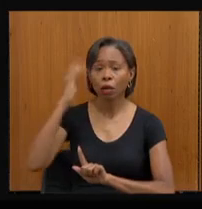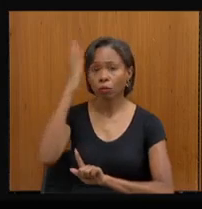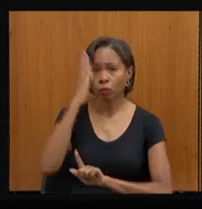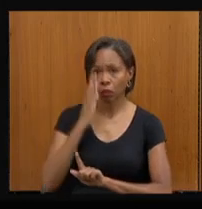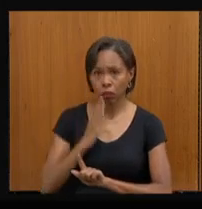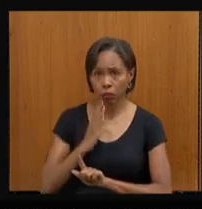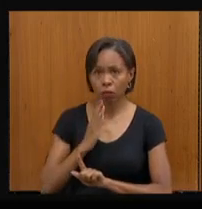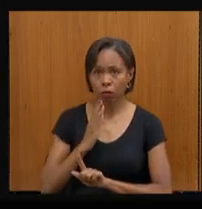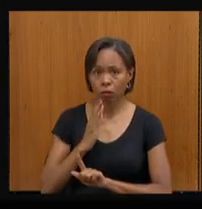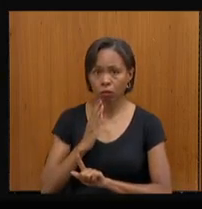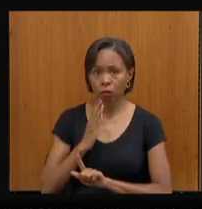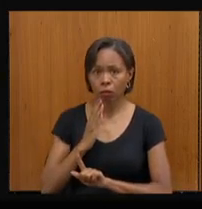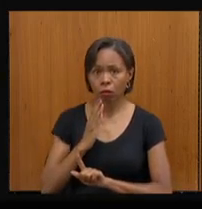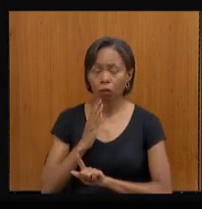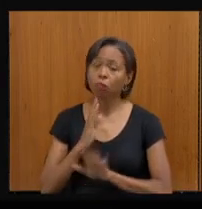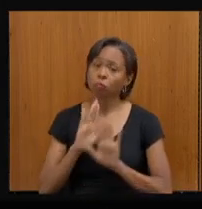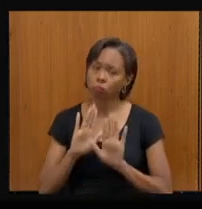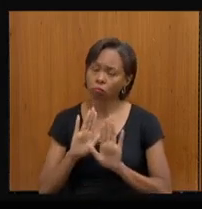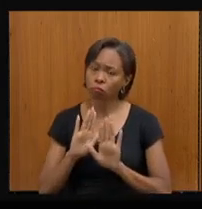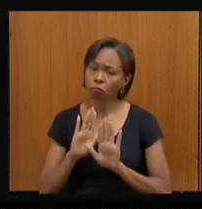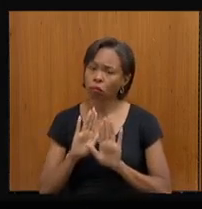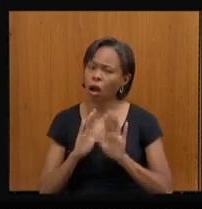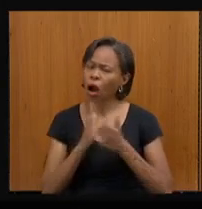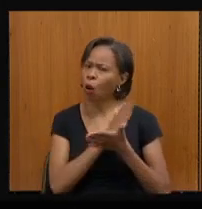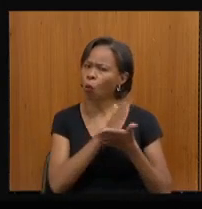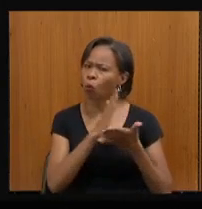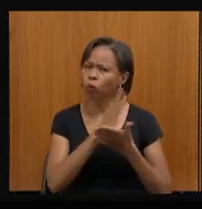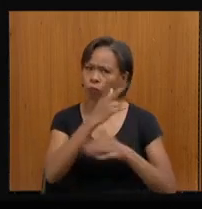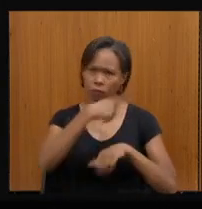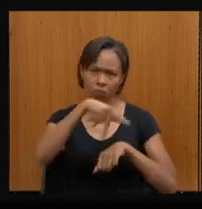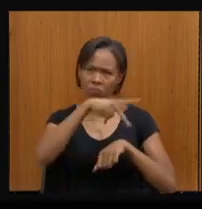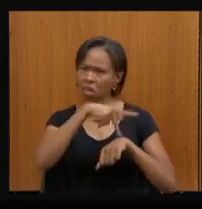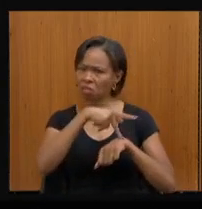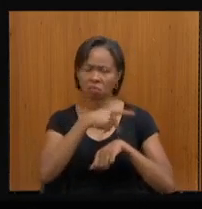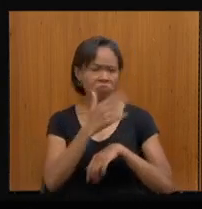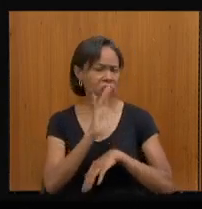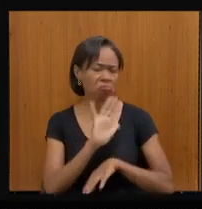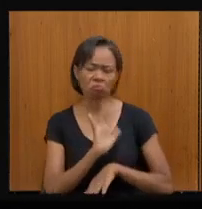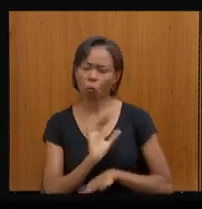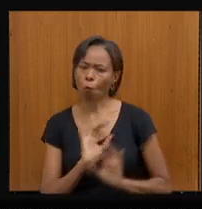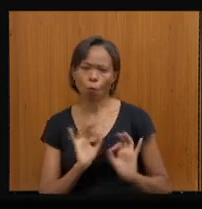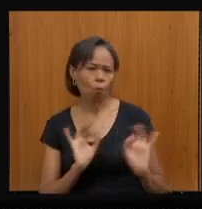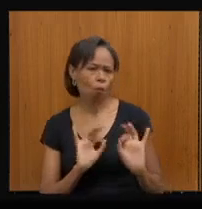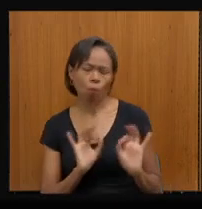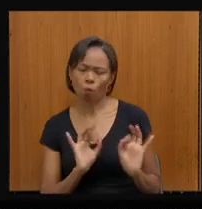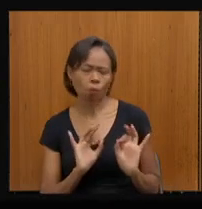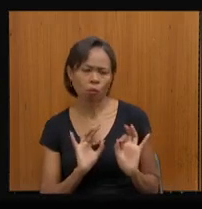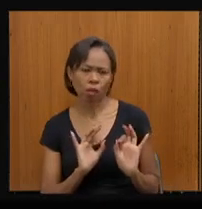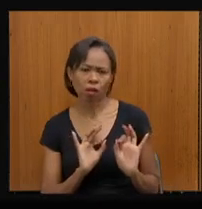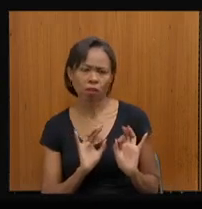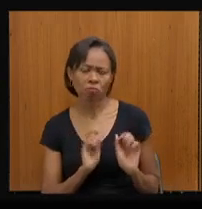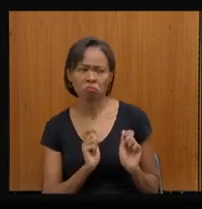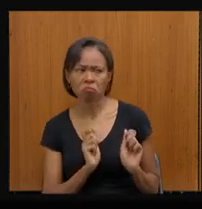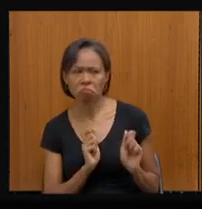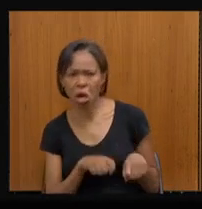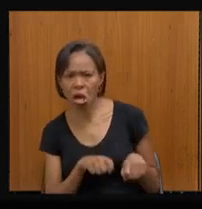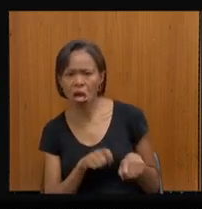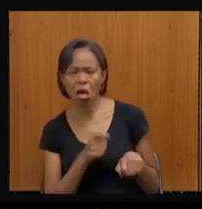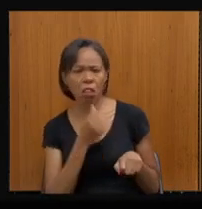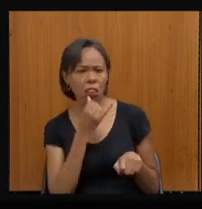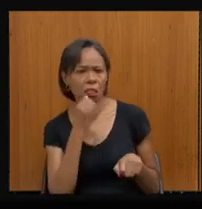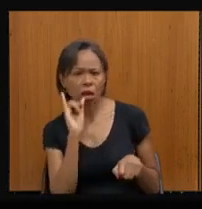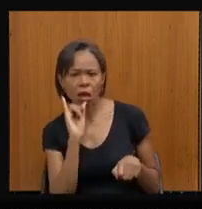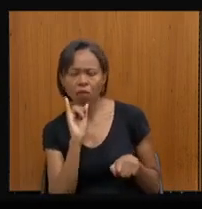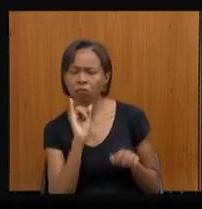Enquanto alguns países não tem potencial de energia renovável para atender suas demandas o